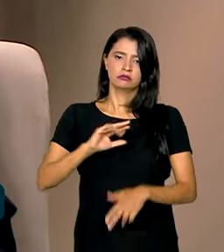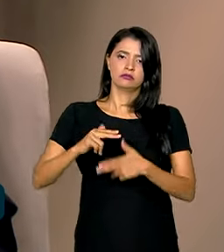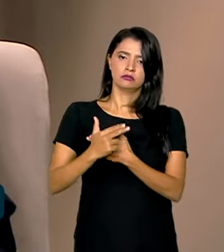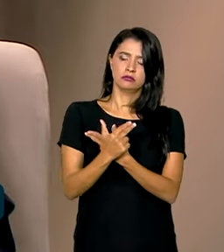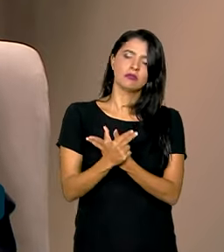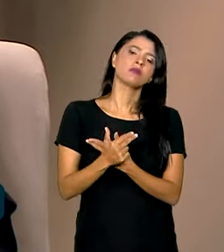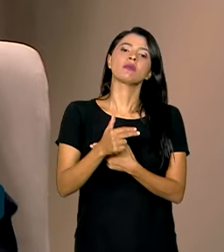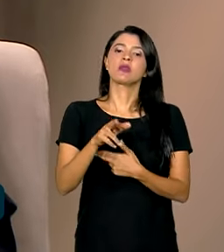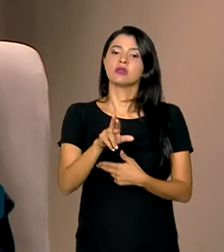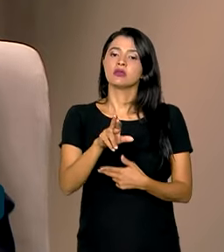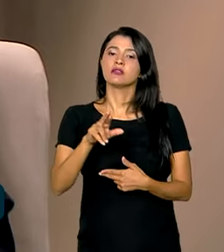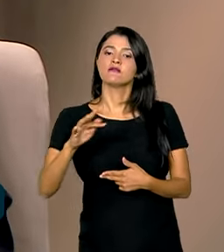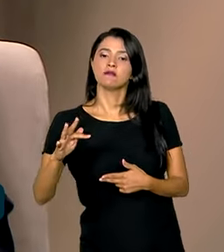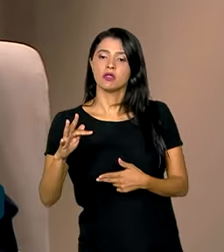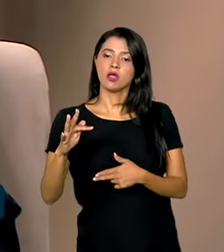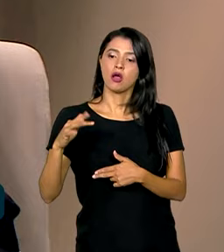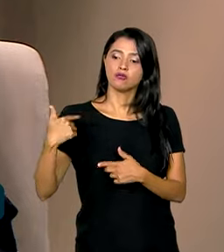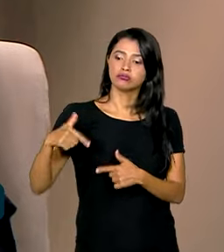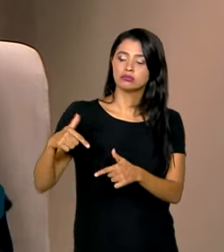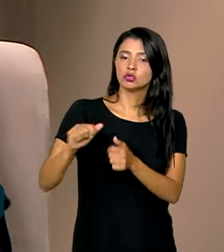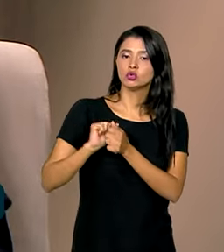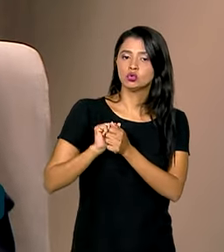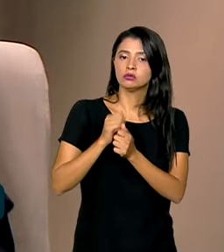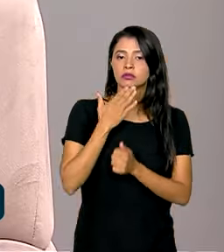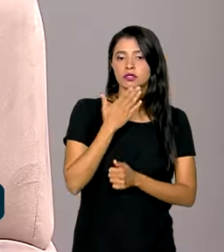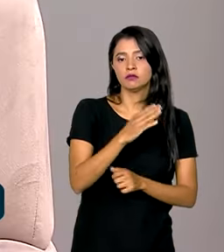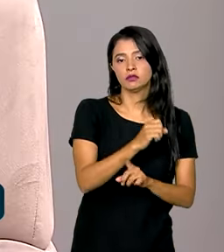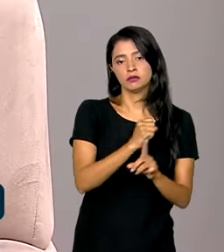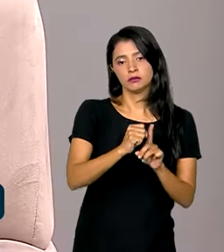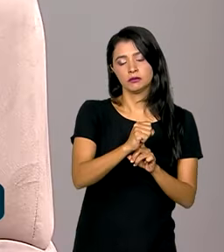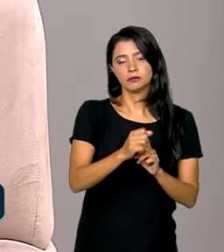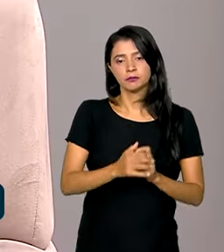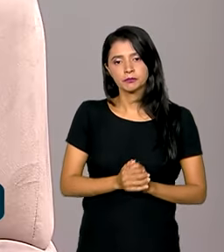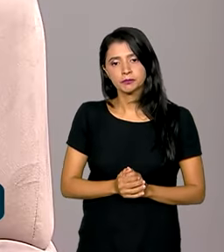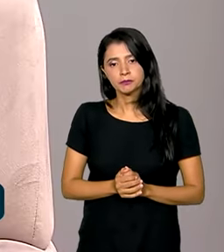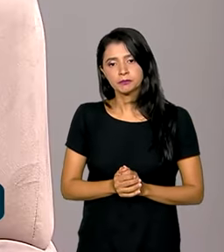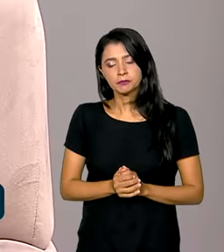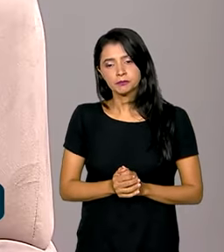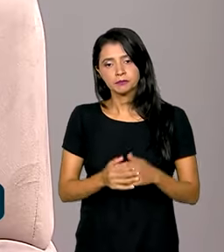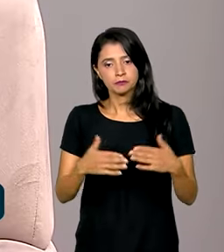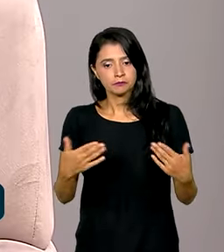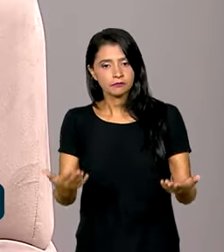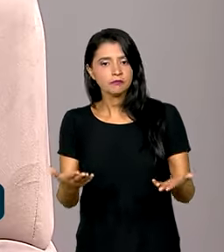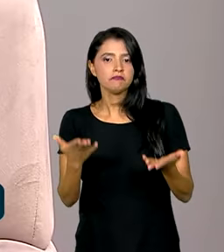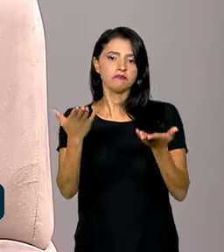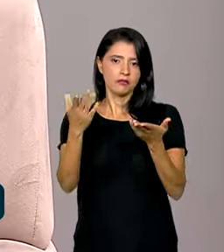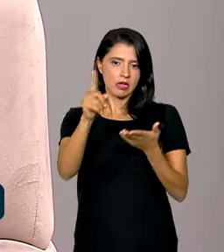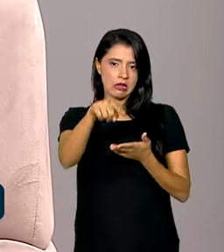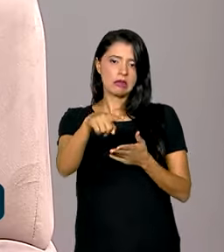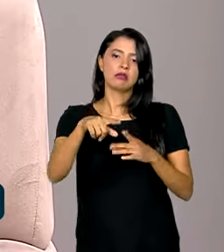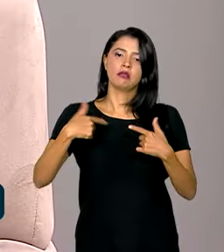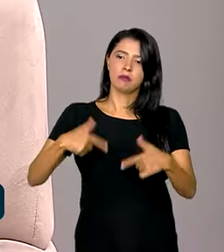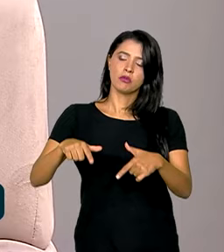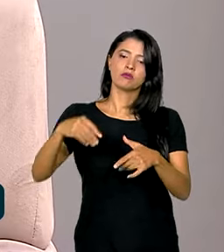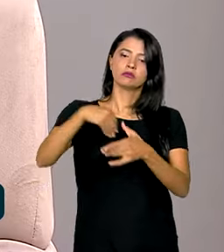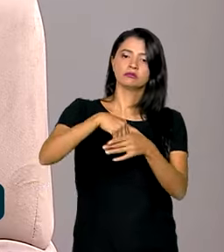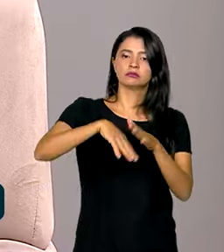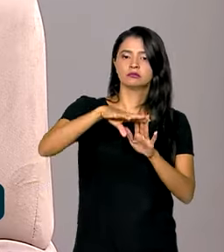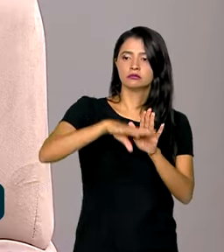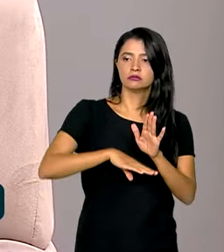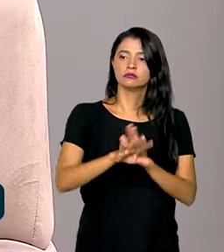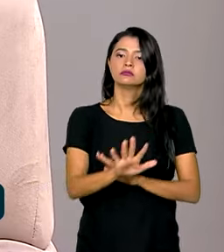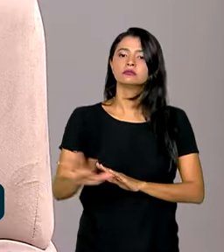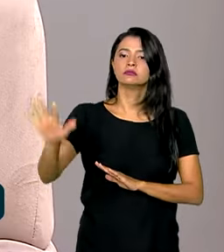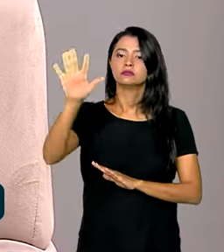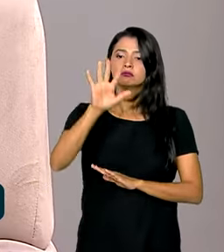Federal trabalham juntas e em defesa da sociedade. E é importante a gente destacar que essa operação faz parte do Programa Nacional de